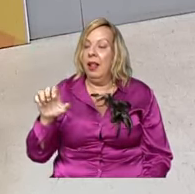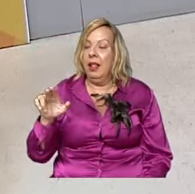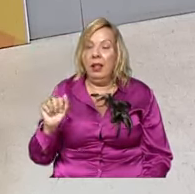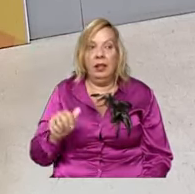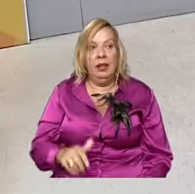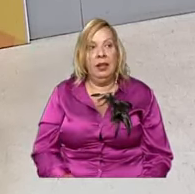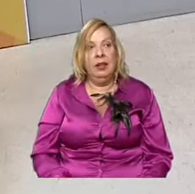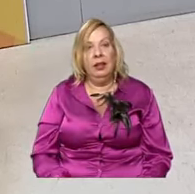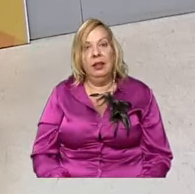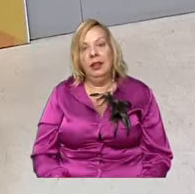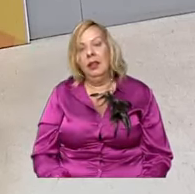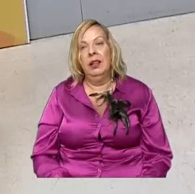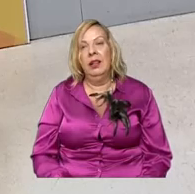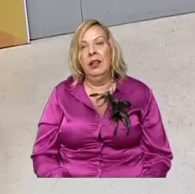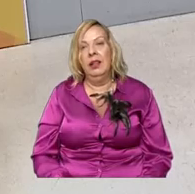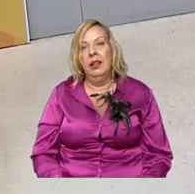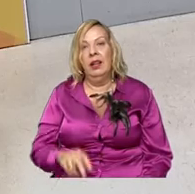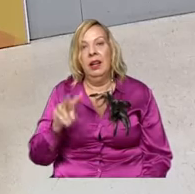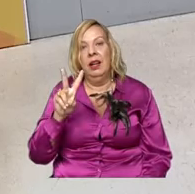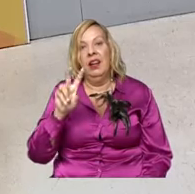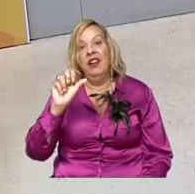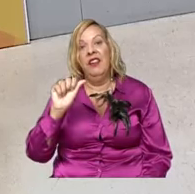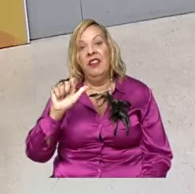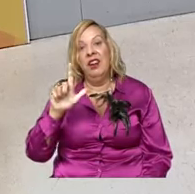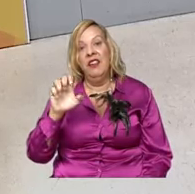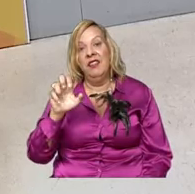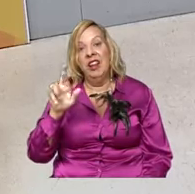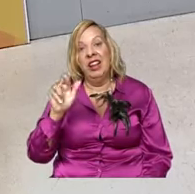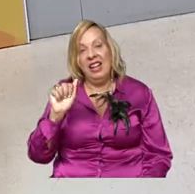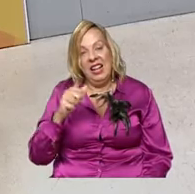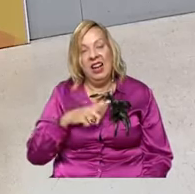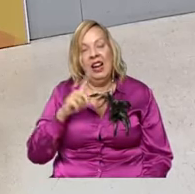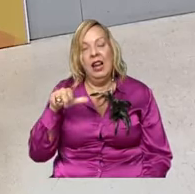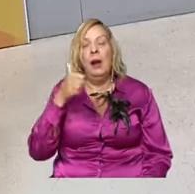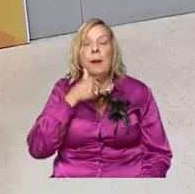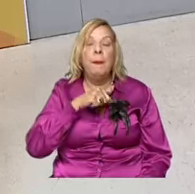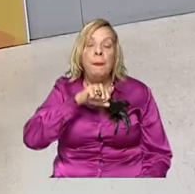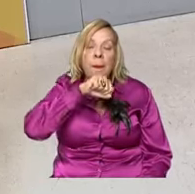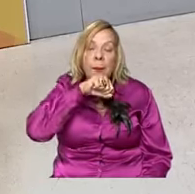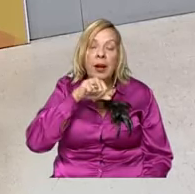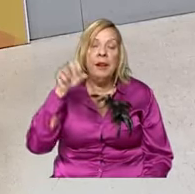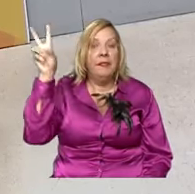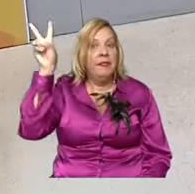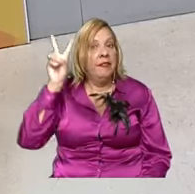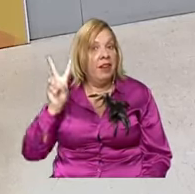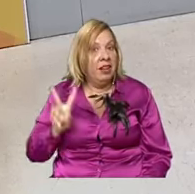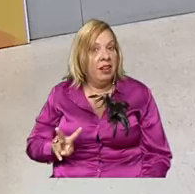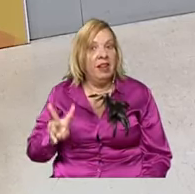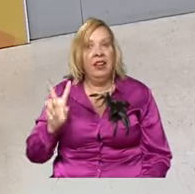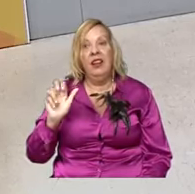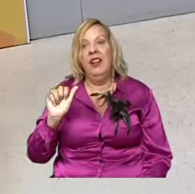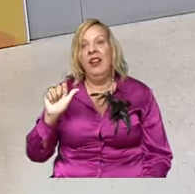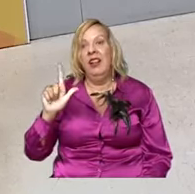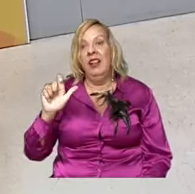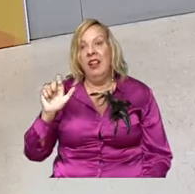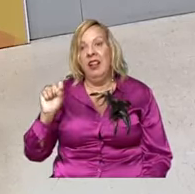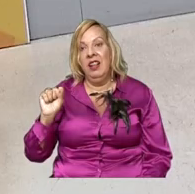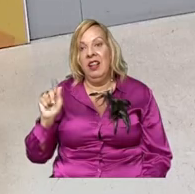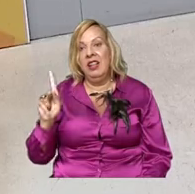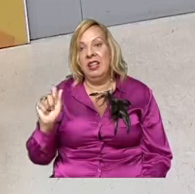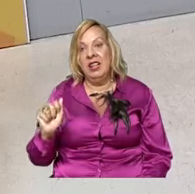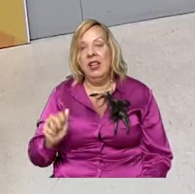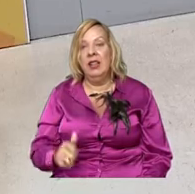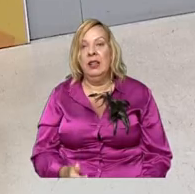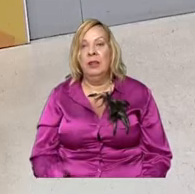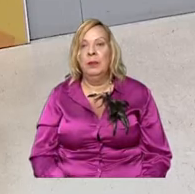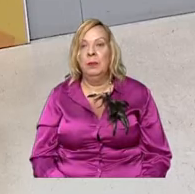a Valéria, mãe da nossa Valesca, Valesquinha, olha a nossa moça fitness,